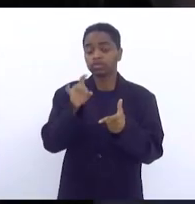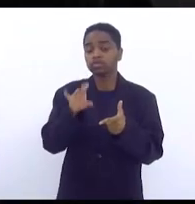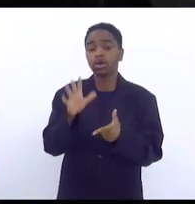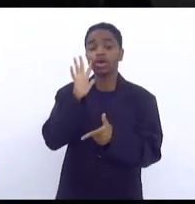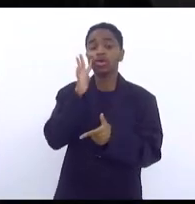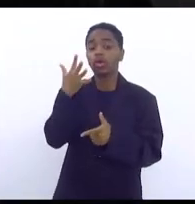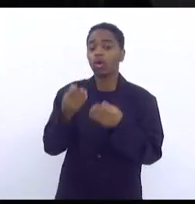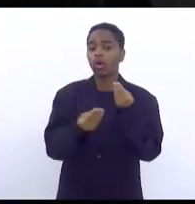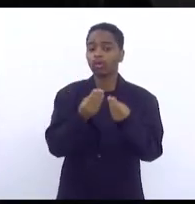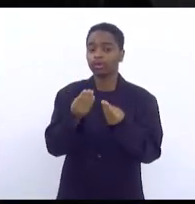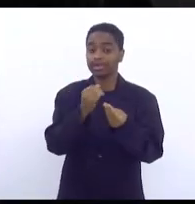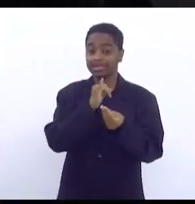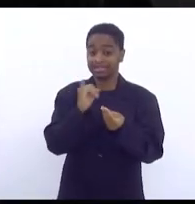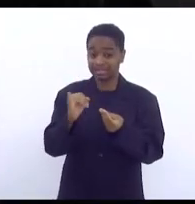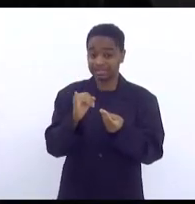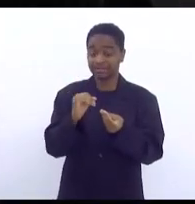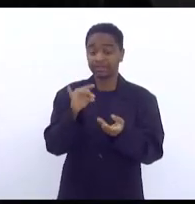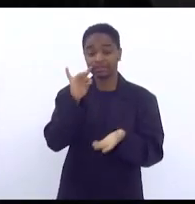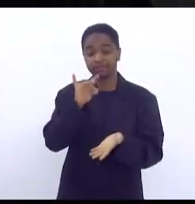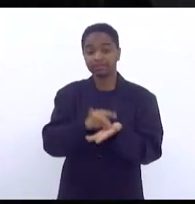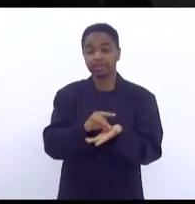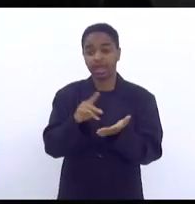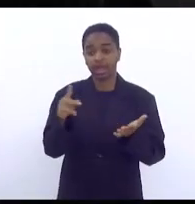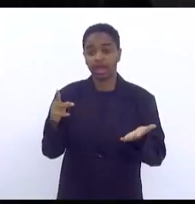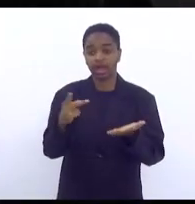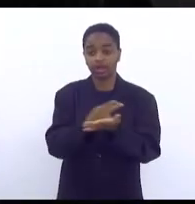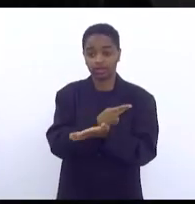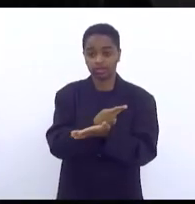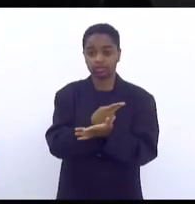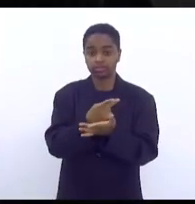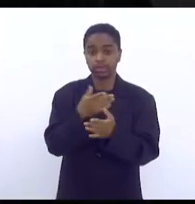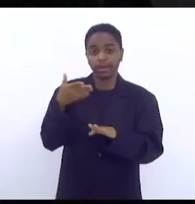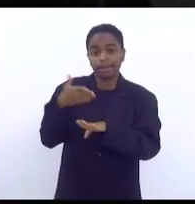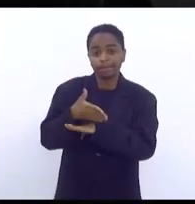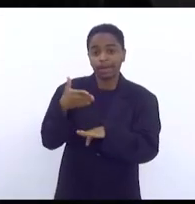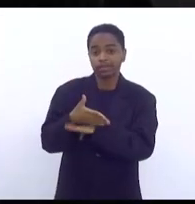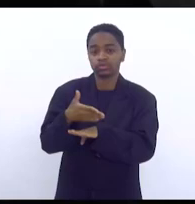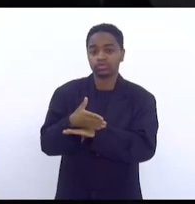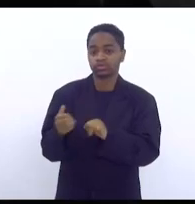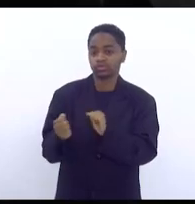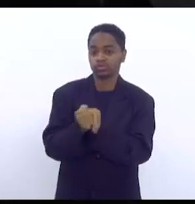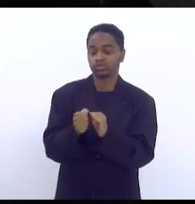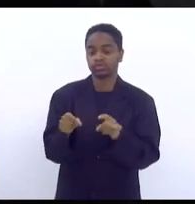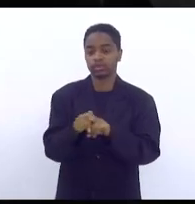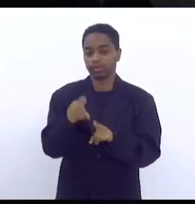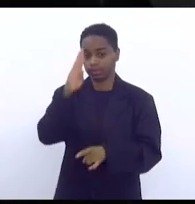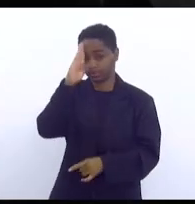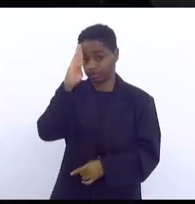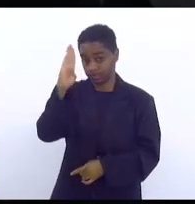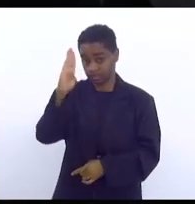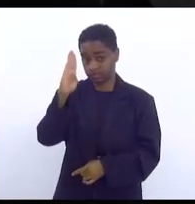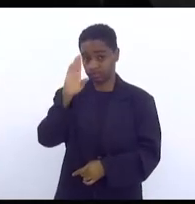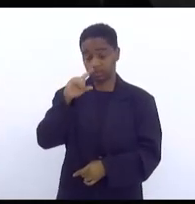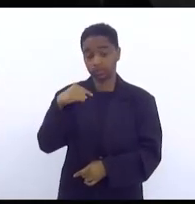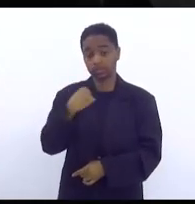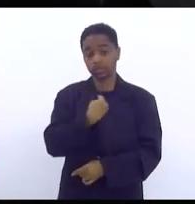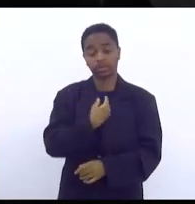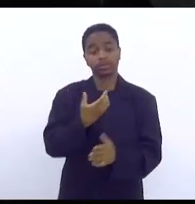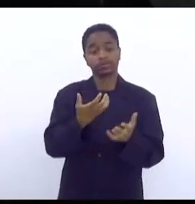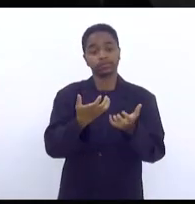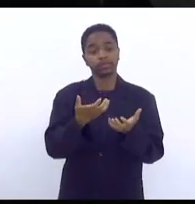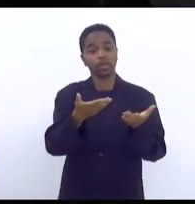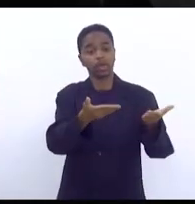resolvido quando ele for feito no no participativo principalmente nós queremos convidar essas